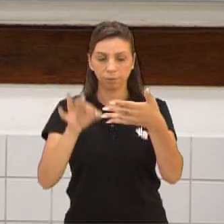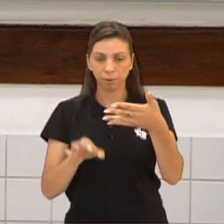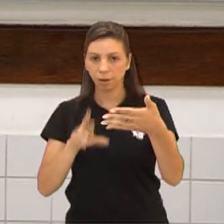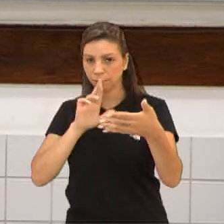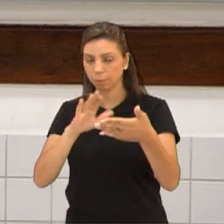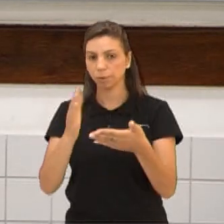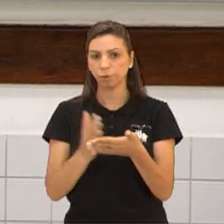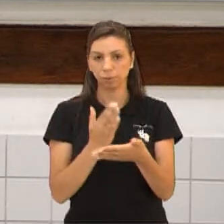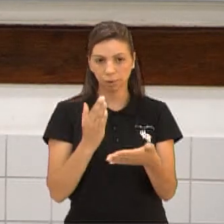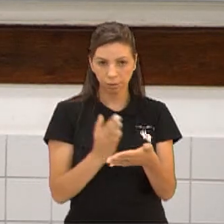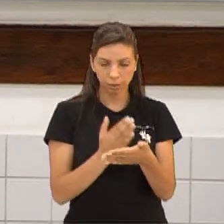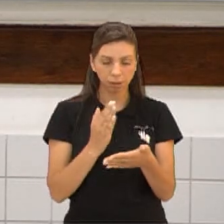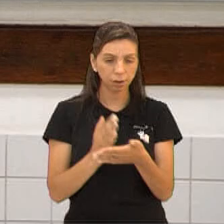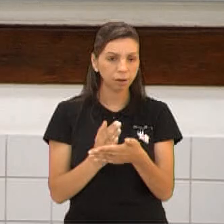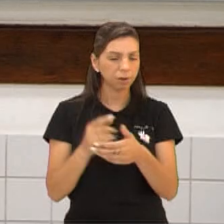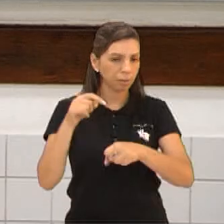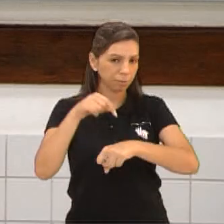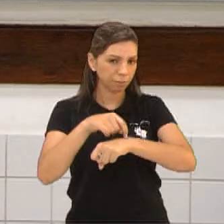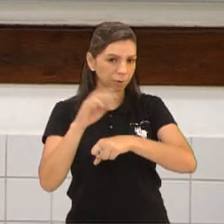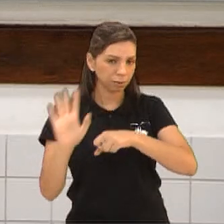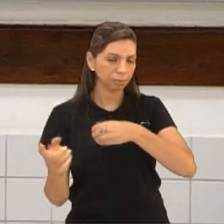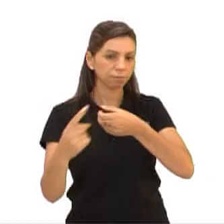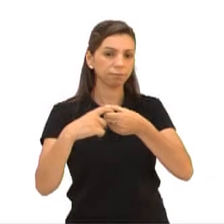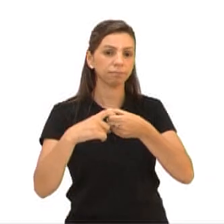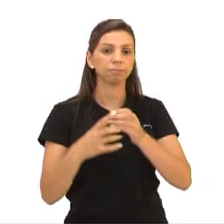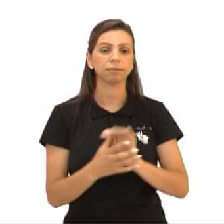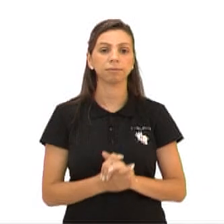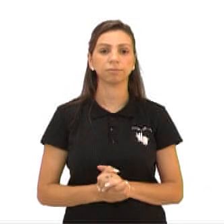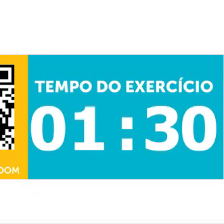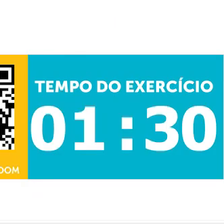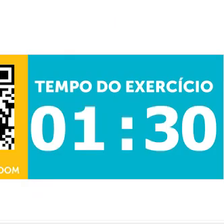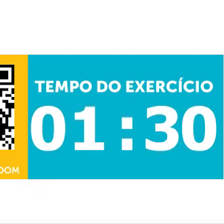aí no seu caderno e dentro de alguns minutinhos eu volto.